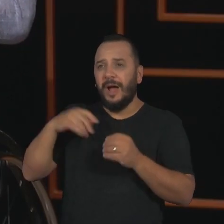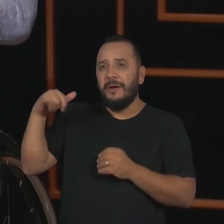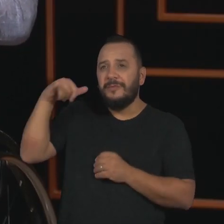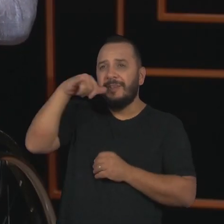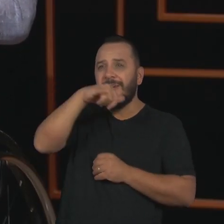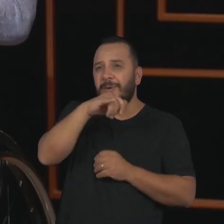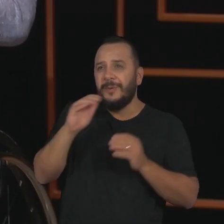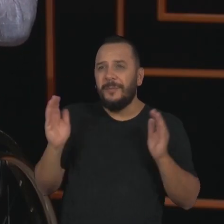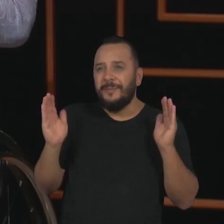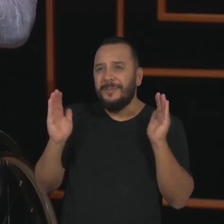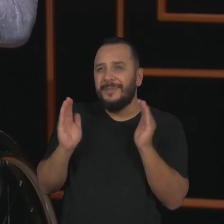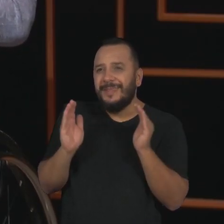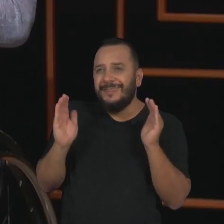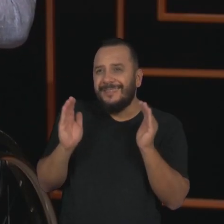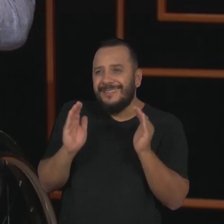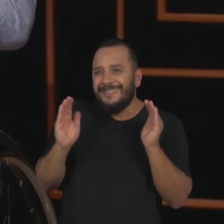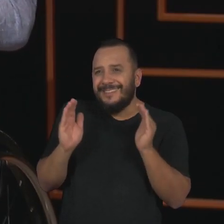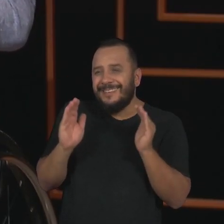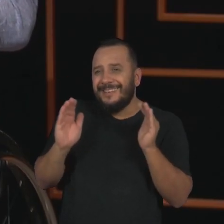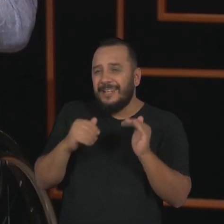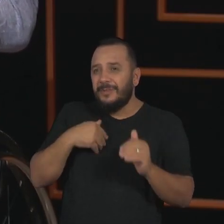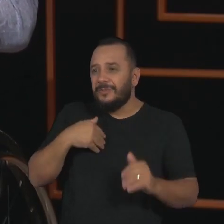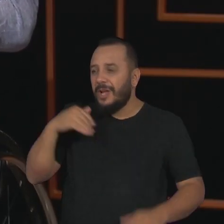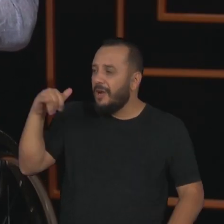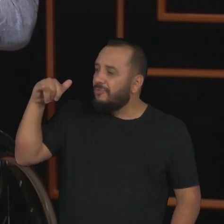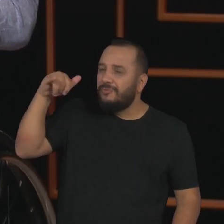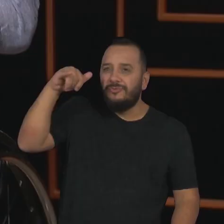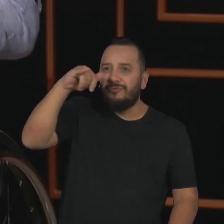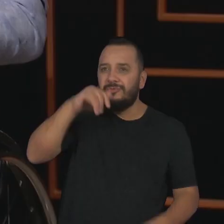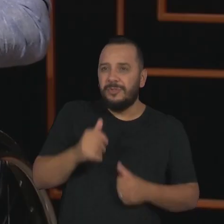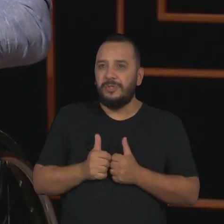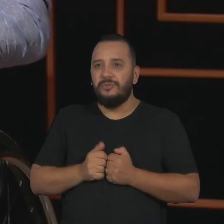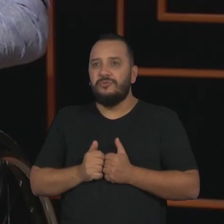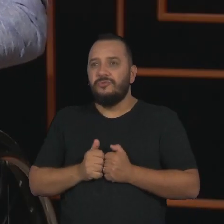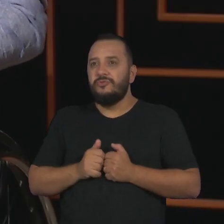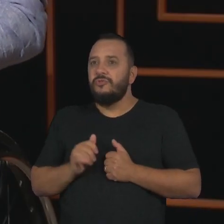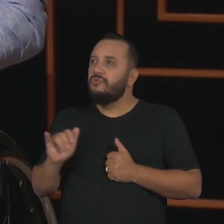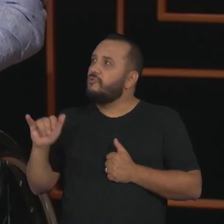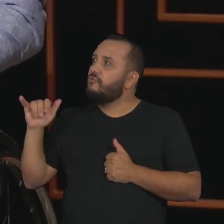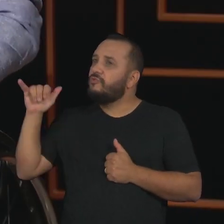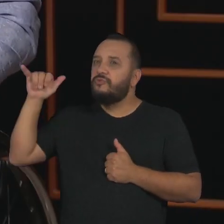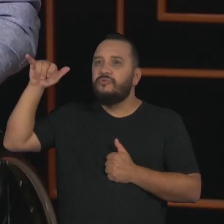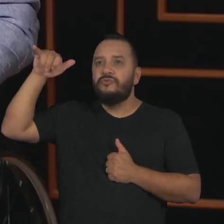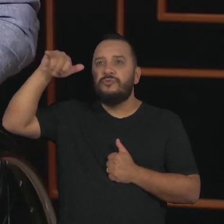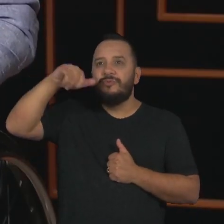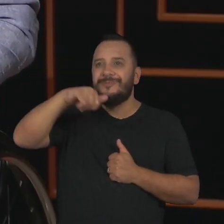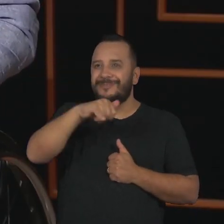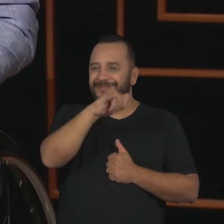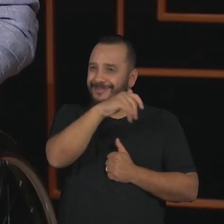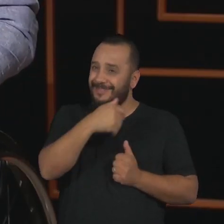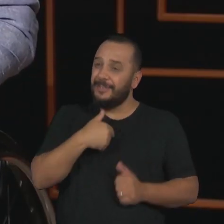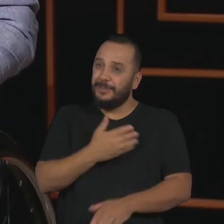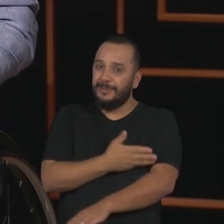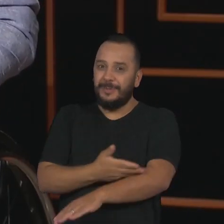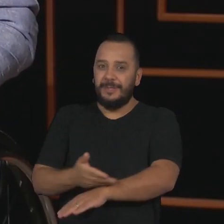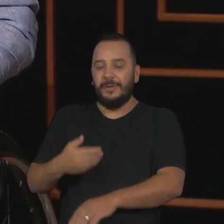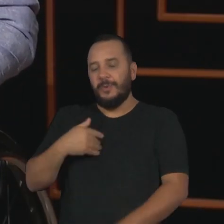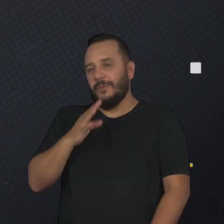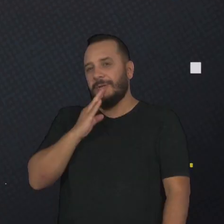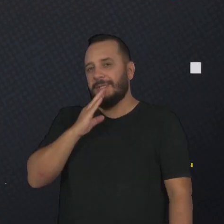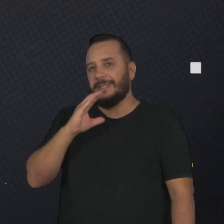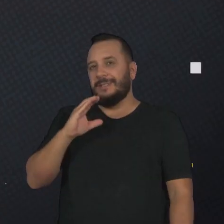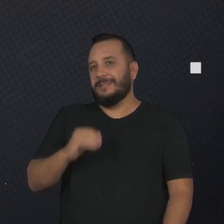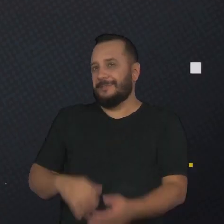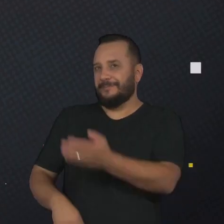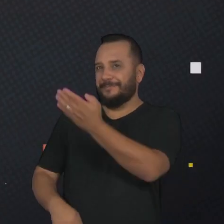aviões, modelos que voassem. Então, eu acabei conhecendo um lugar chamado Casa Aerobras,